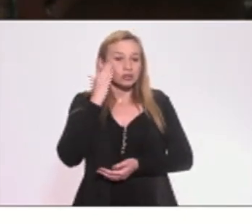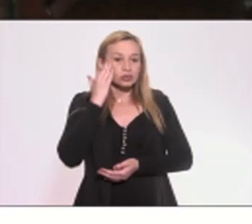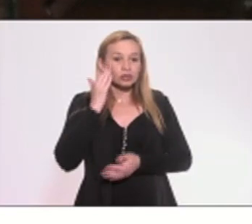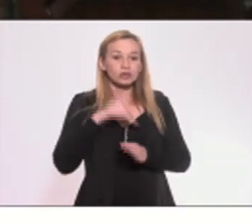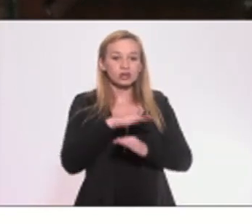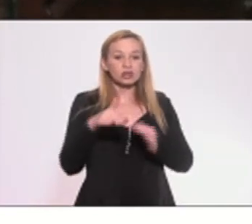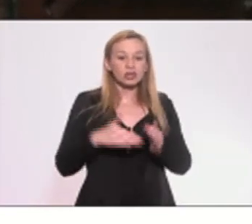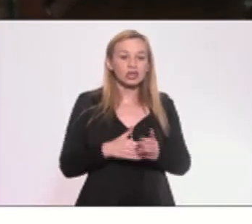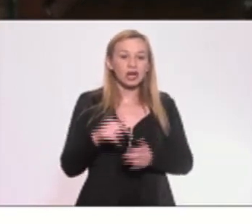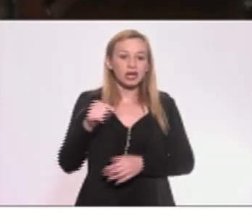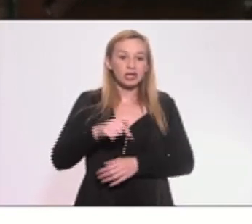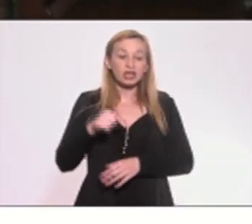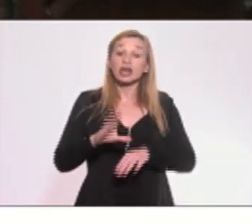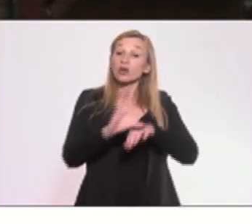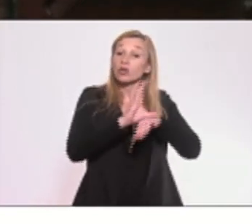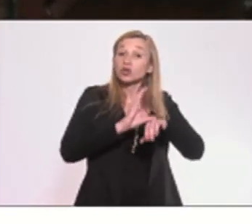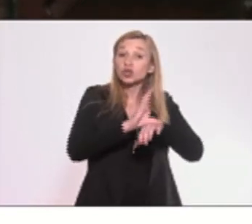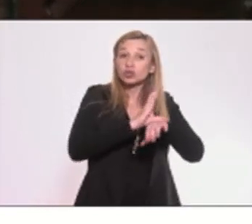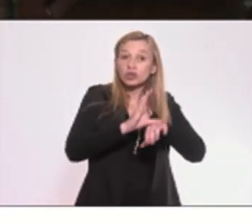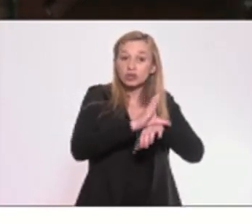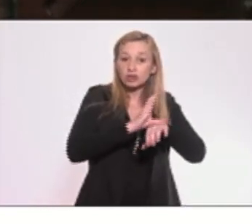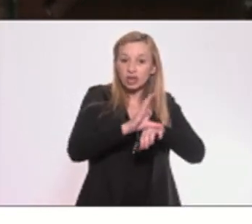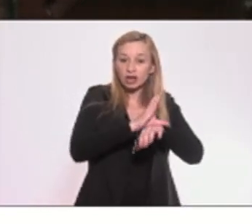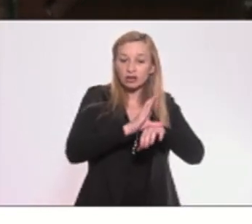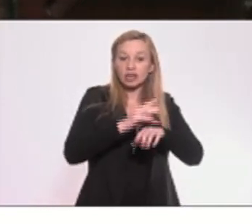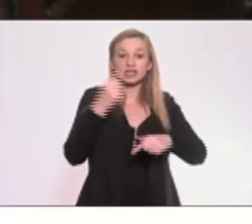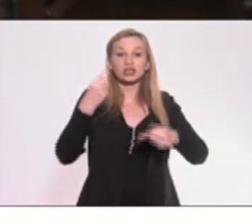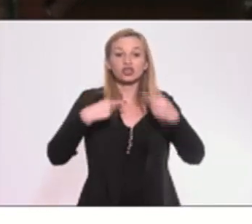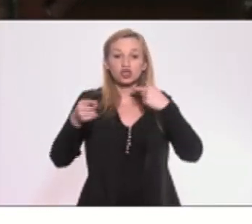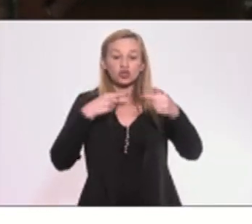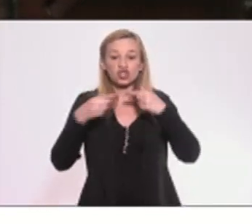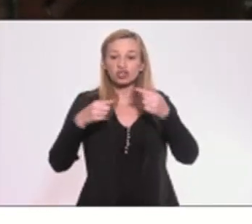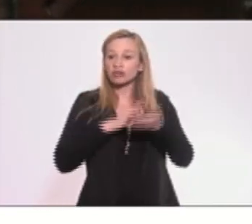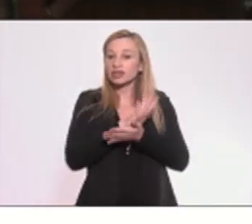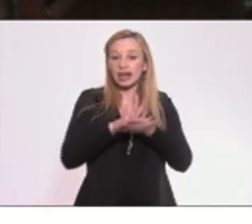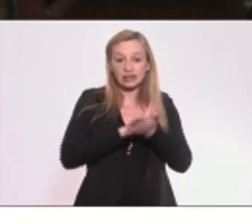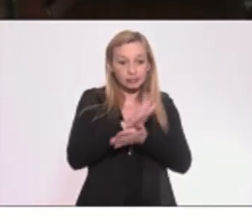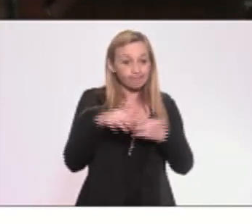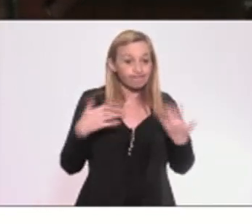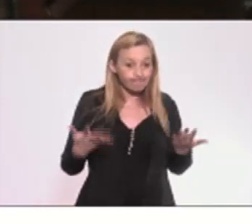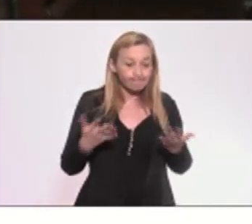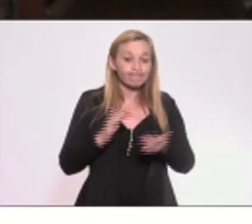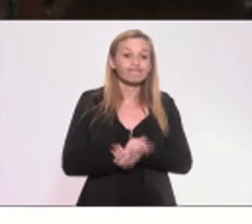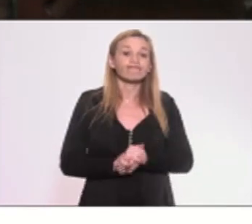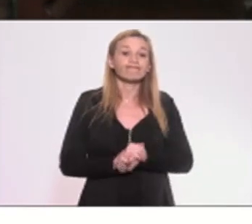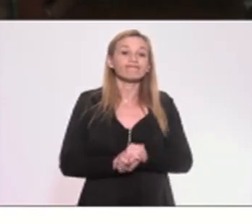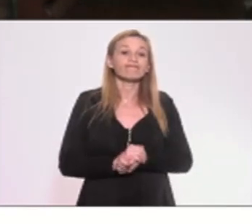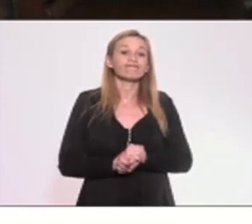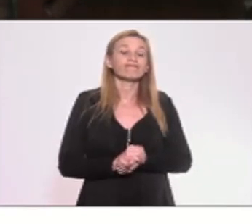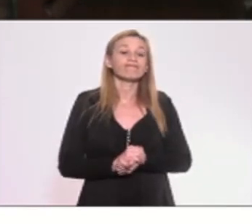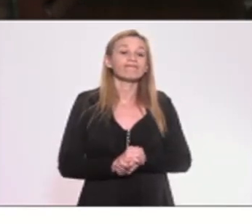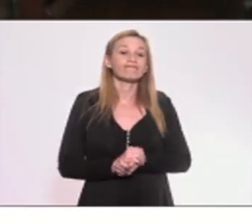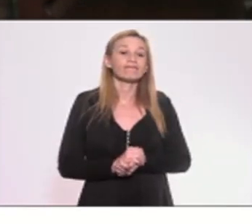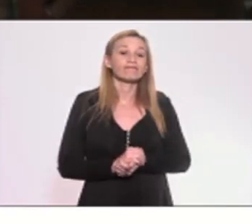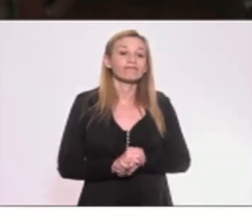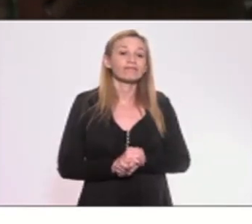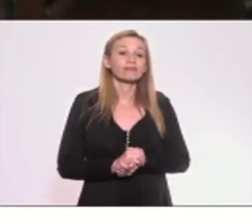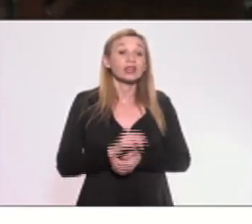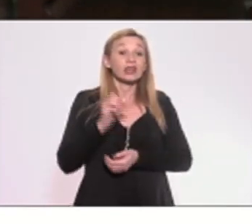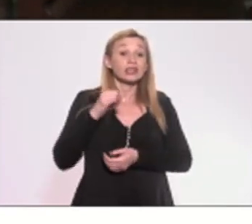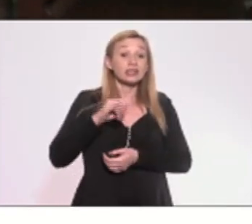questão constitucional que está sendo discutida e nada mais. Sugiro, inclusive, se